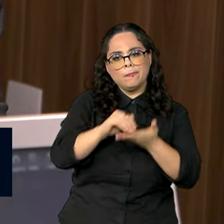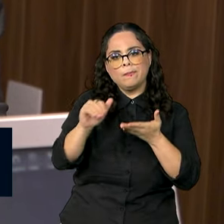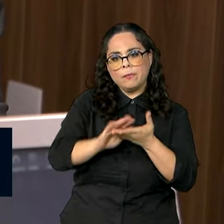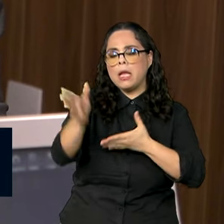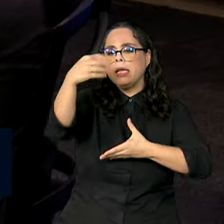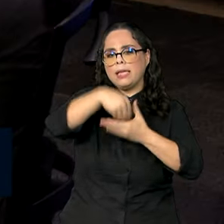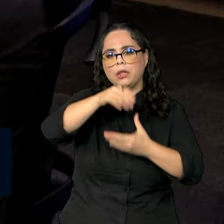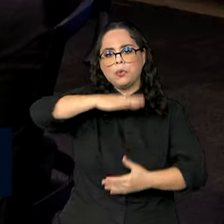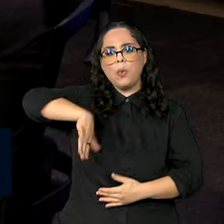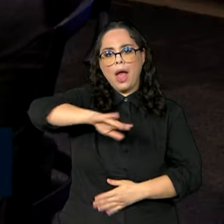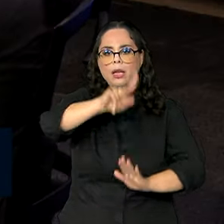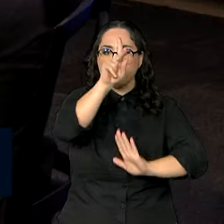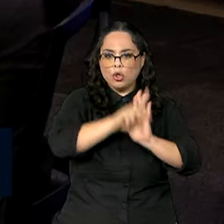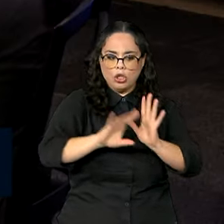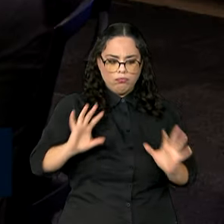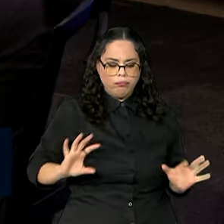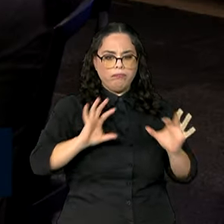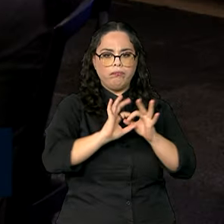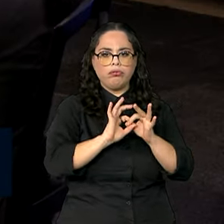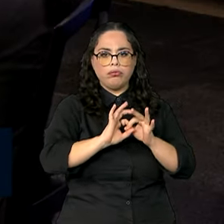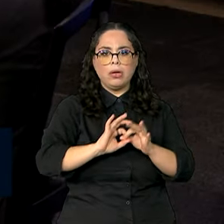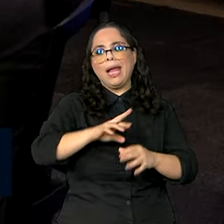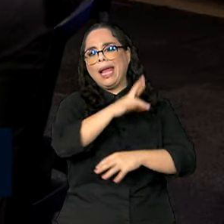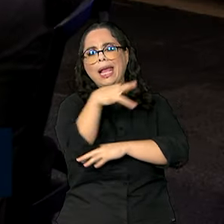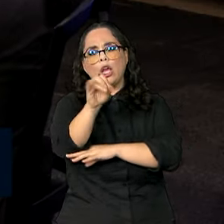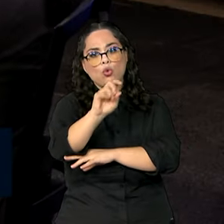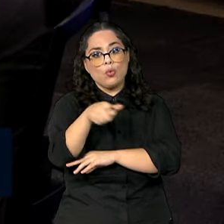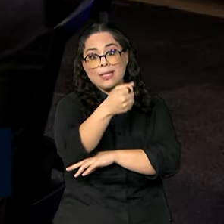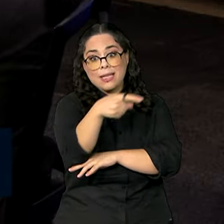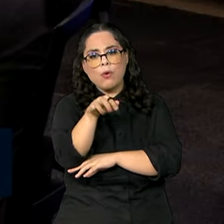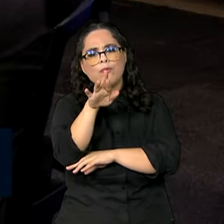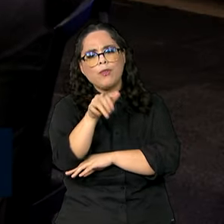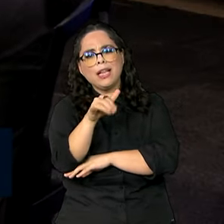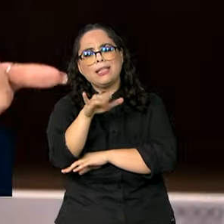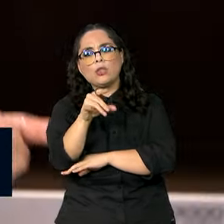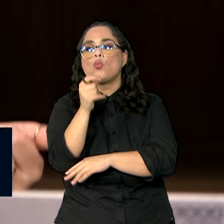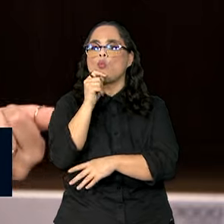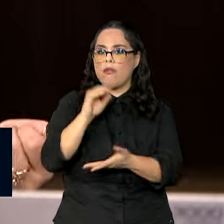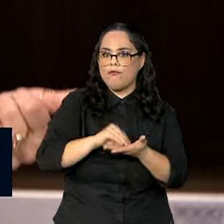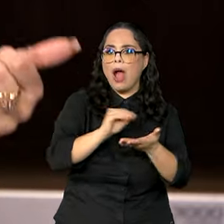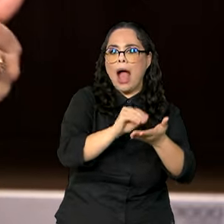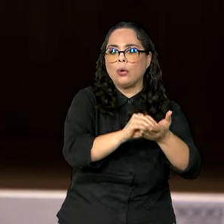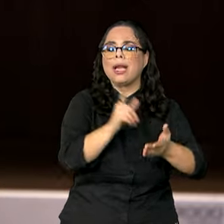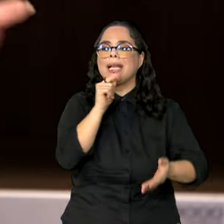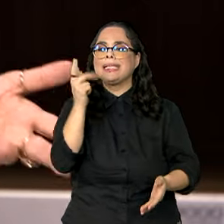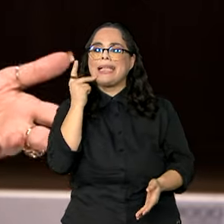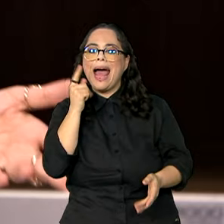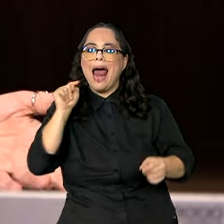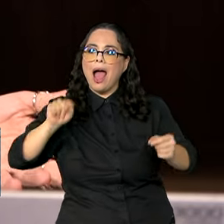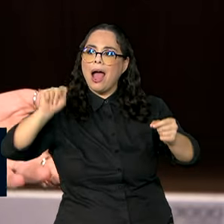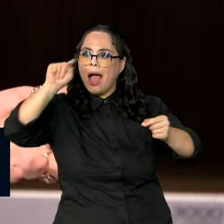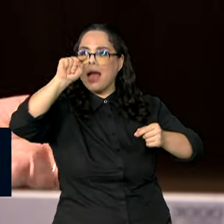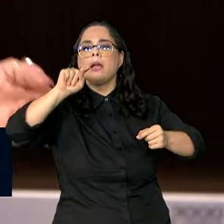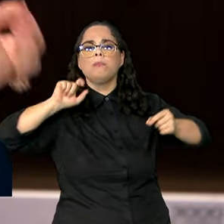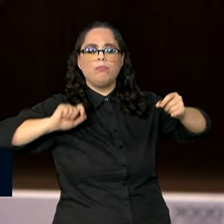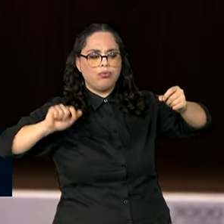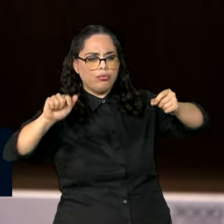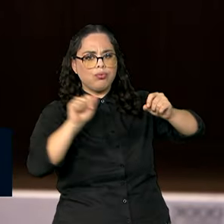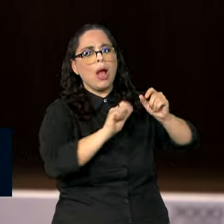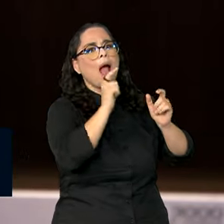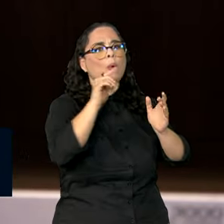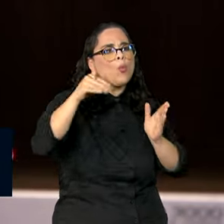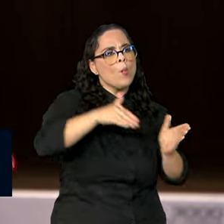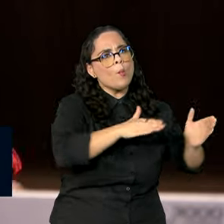projeto de integração do São Francisco, faltam ser concluídas algumas etapas, como o Cinturão das Águas do Ceará e ramais associados.